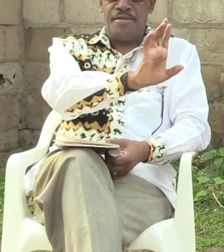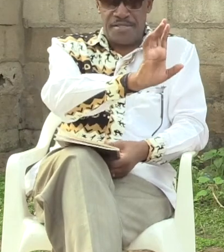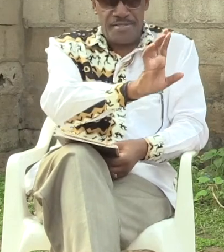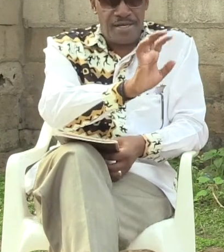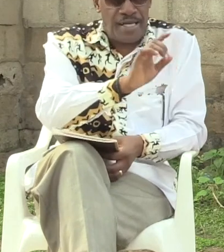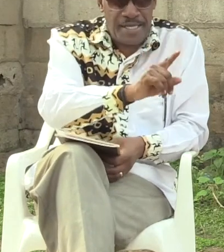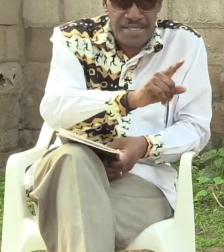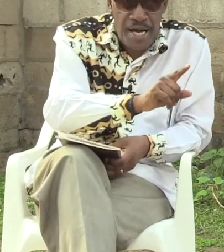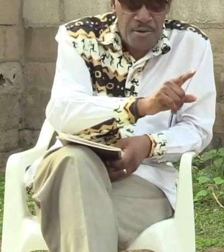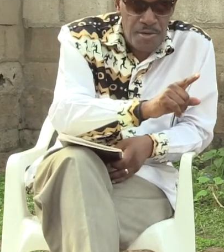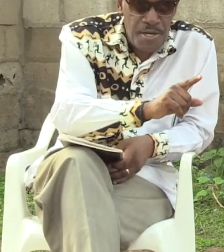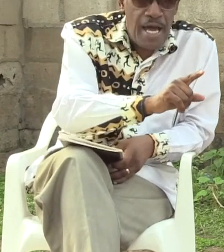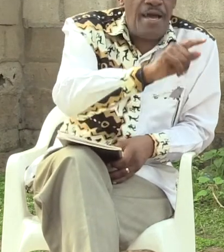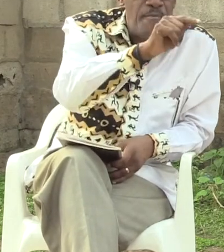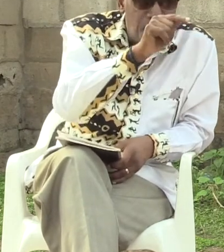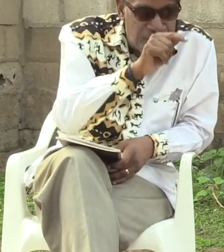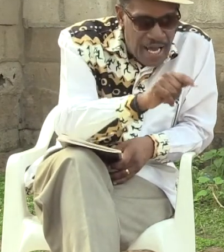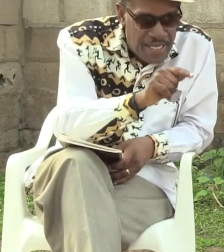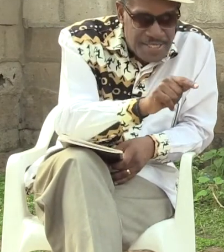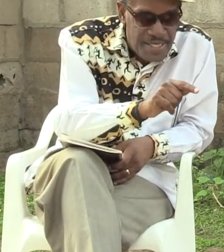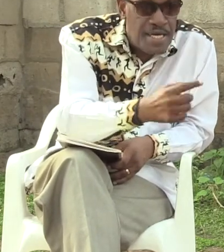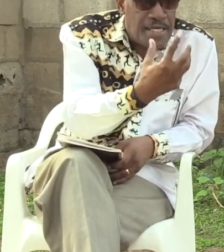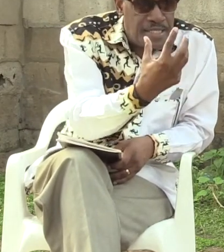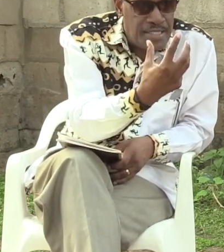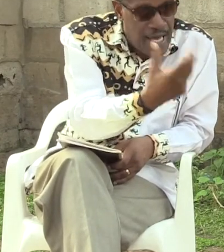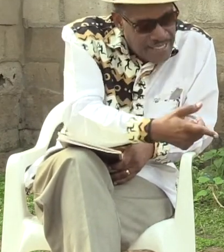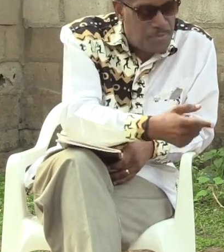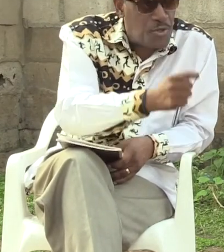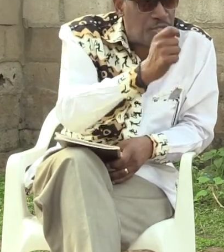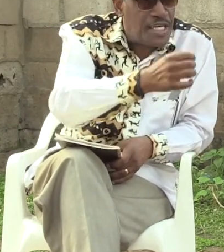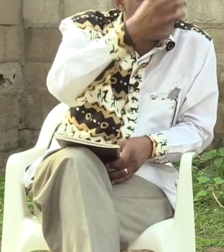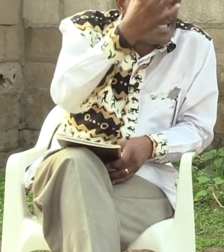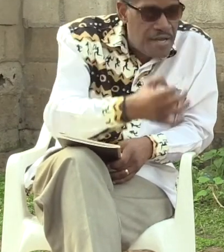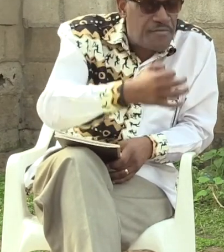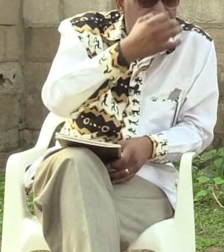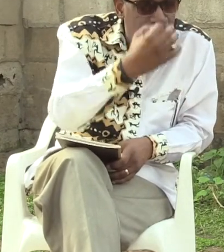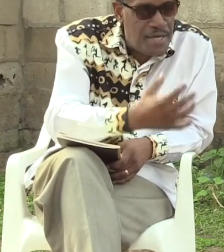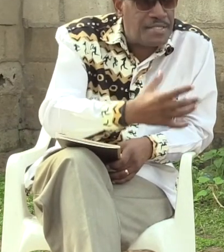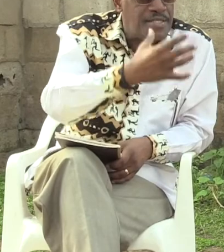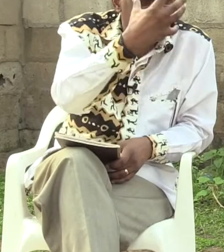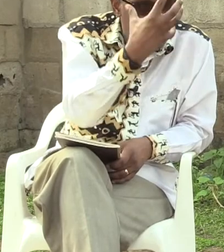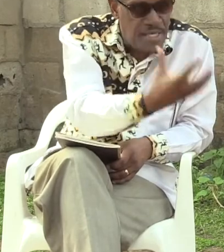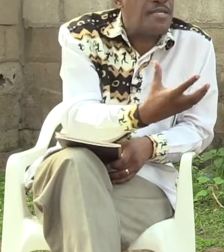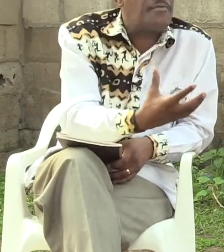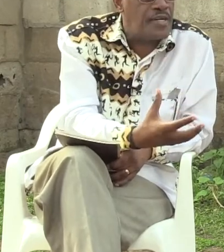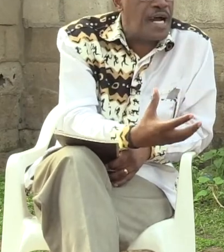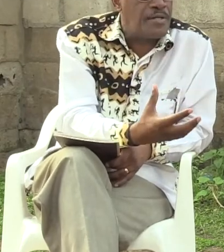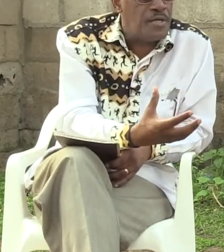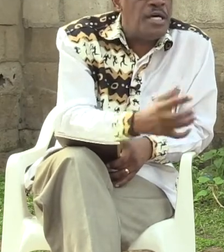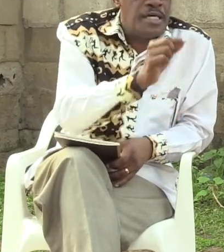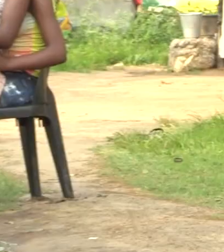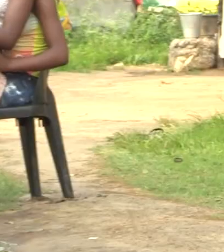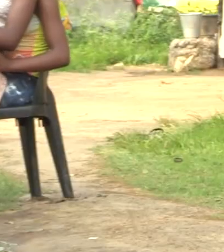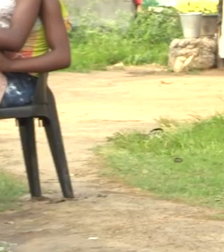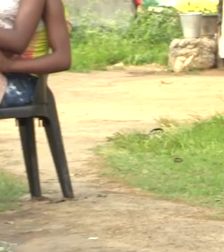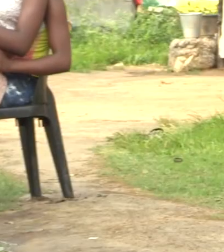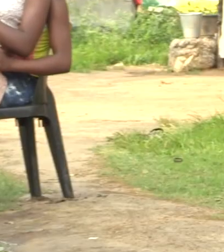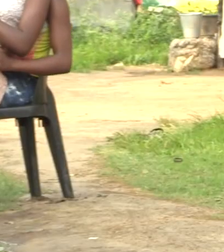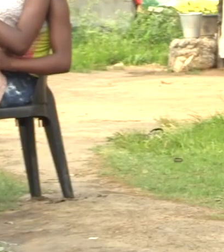Sim, sim, mas atenção. É importante que essa pessoa esteja devidamente identificada,